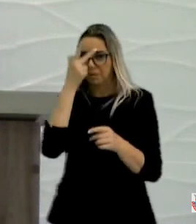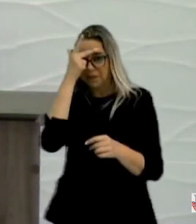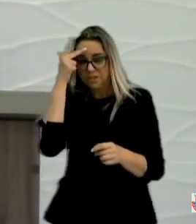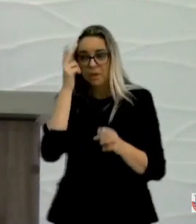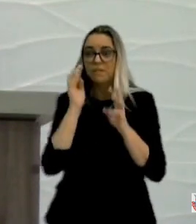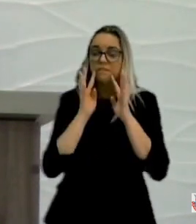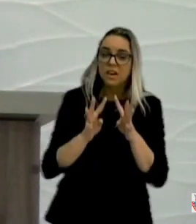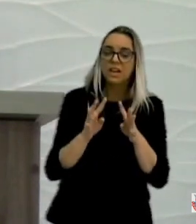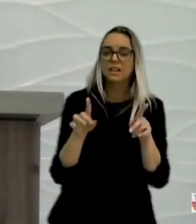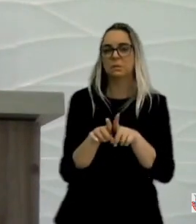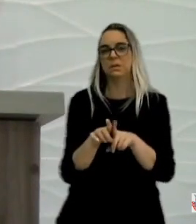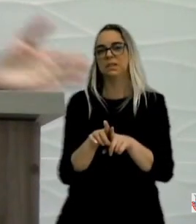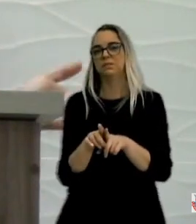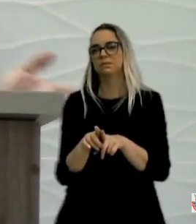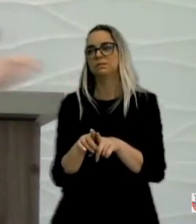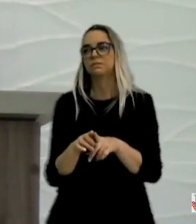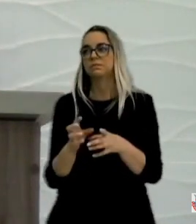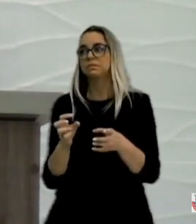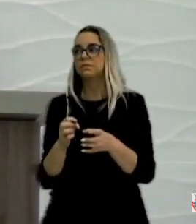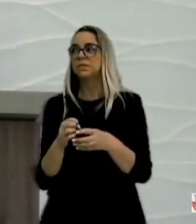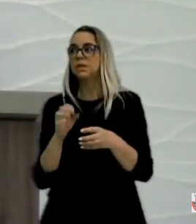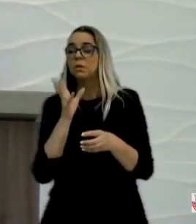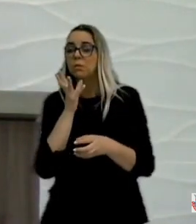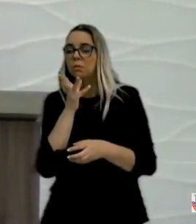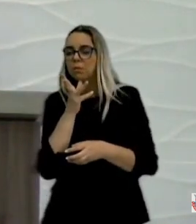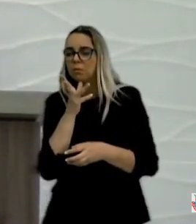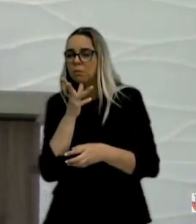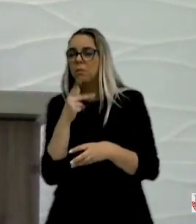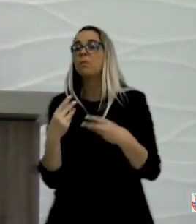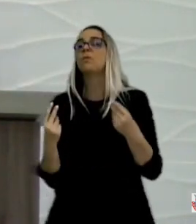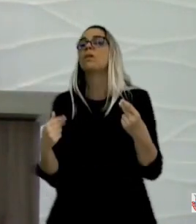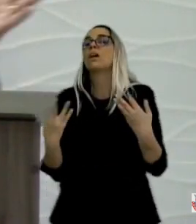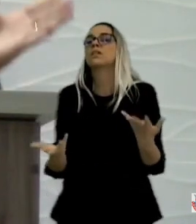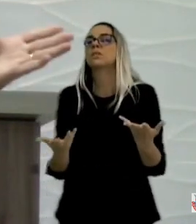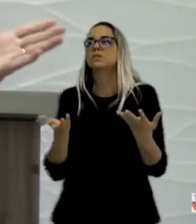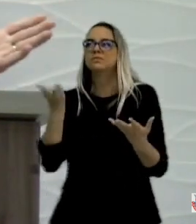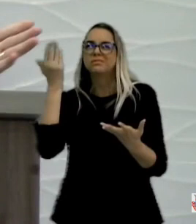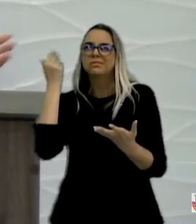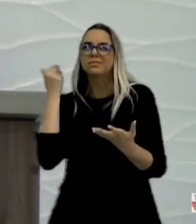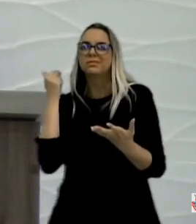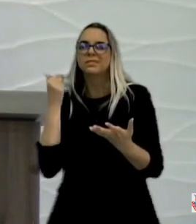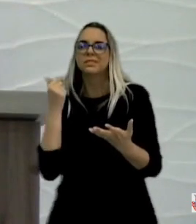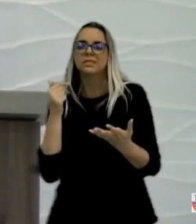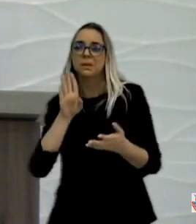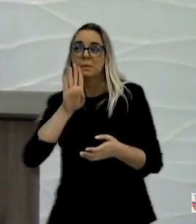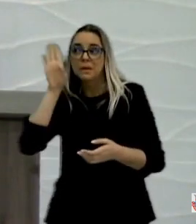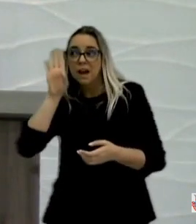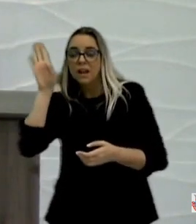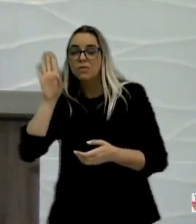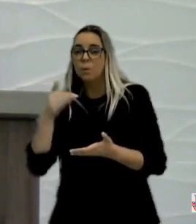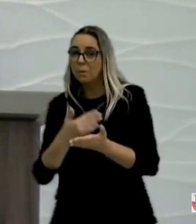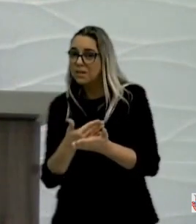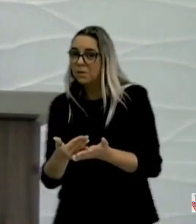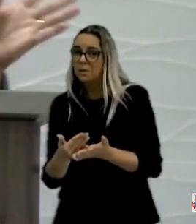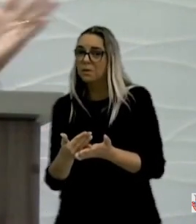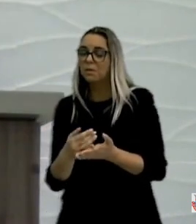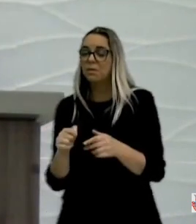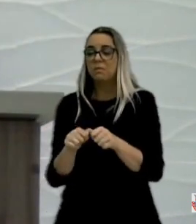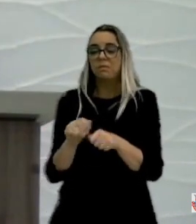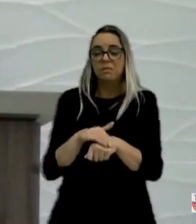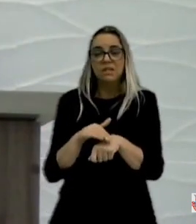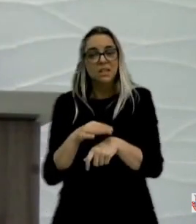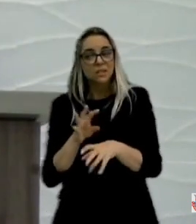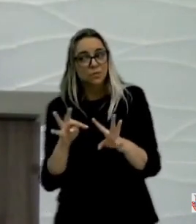também, quanto tempo faz que estão fazendo. Não adianta dizer que desde o início do mandato que vem fazendo tudo